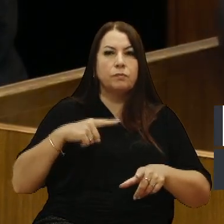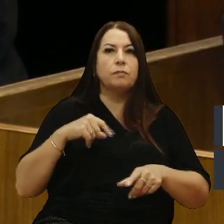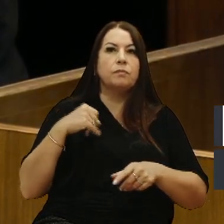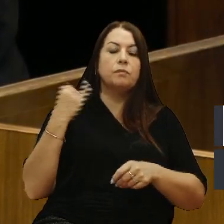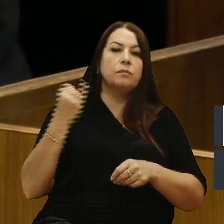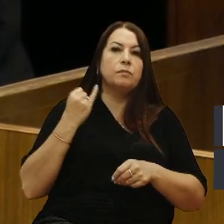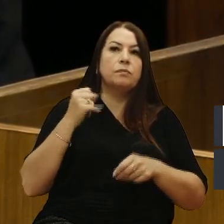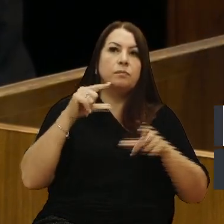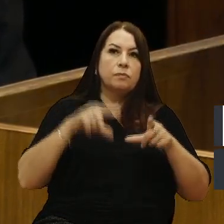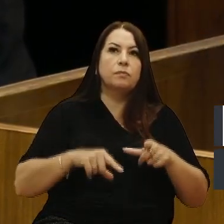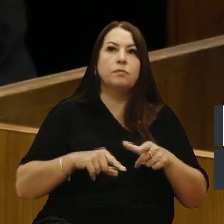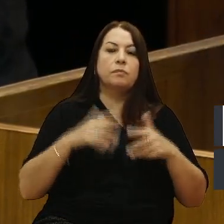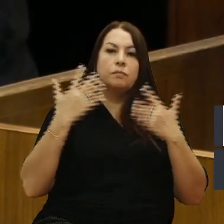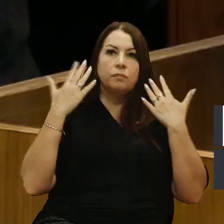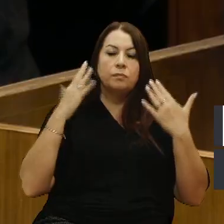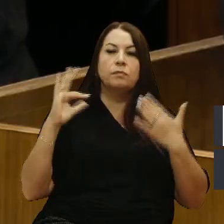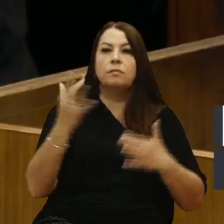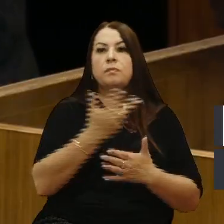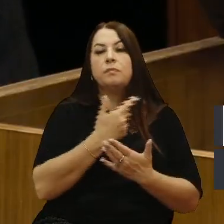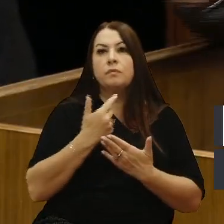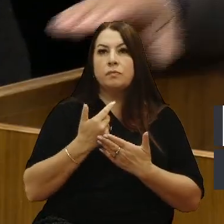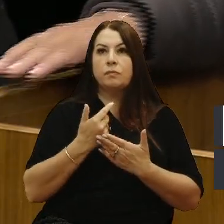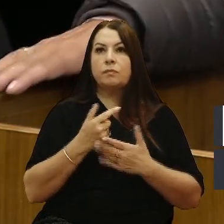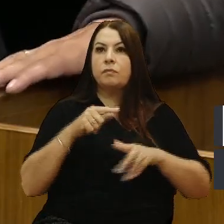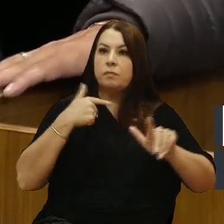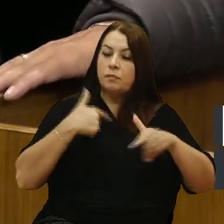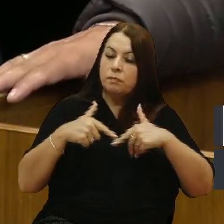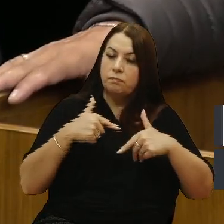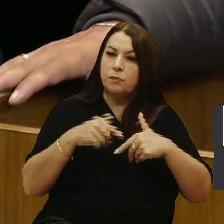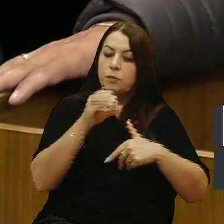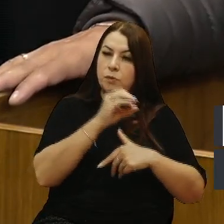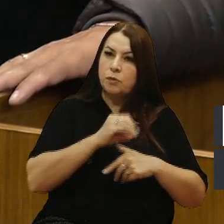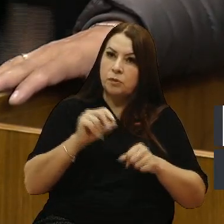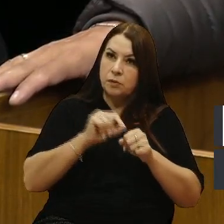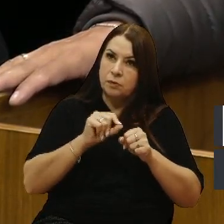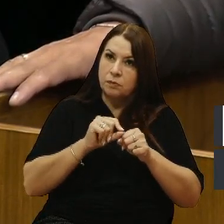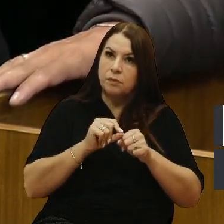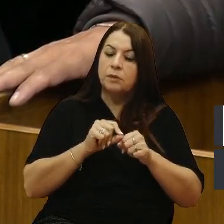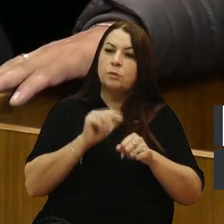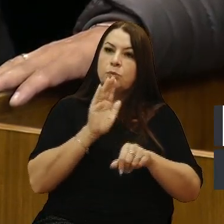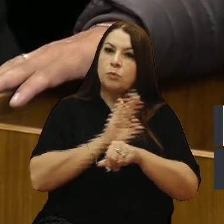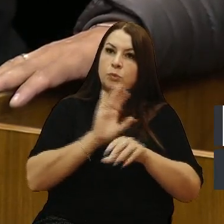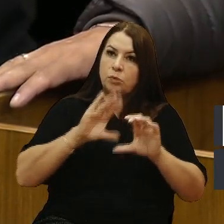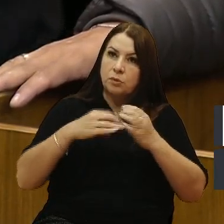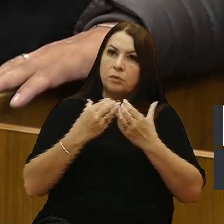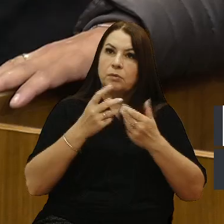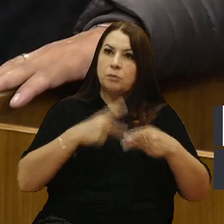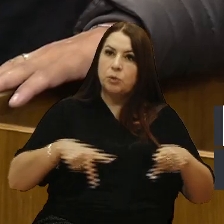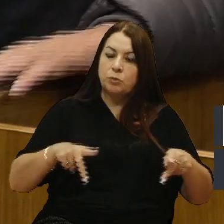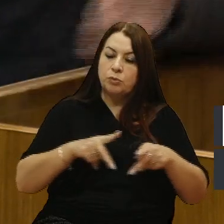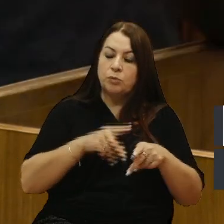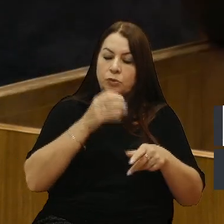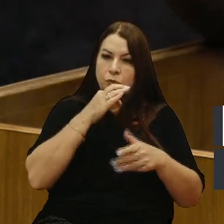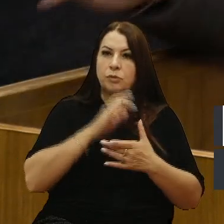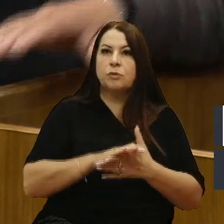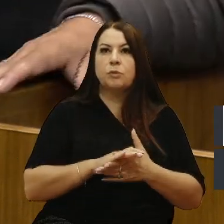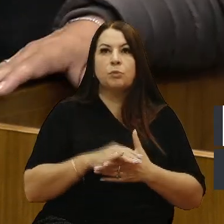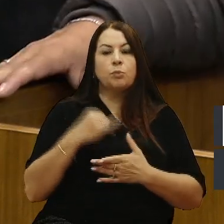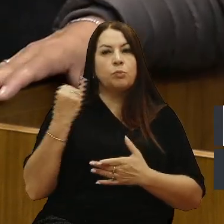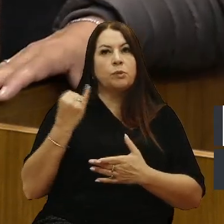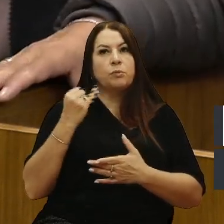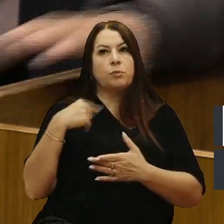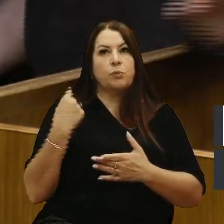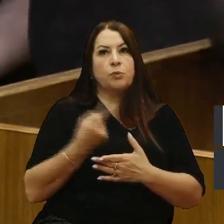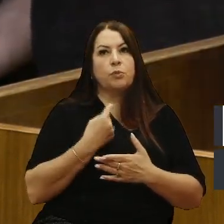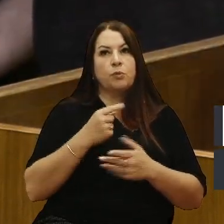importante esse espaço aí, parabenizar a todos pelo trabalho excelente que fazem para a comunidade, para a população de Caxias, muito importante para a